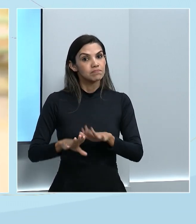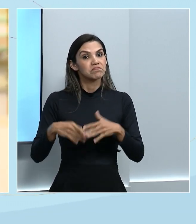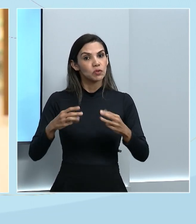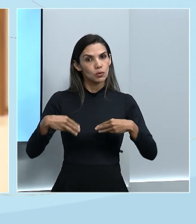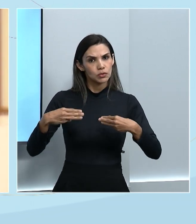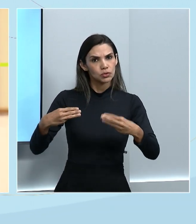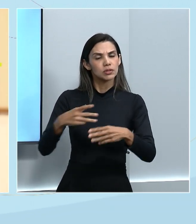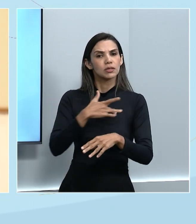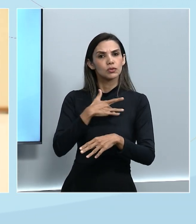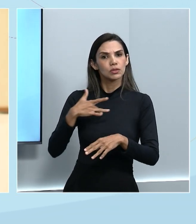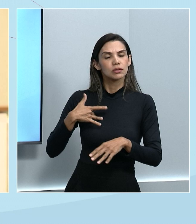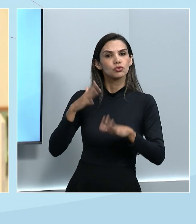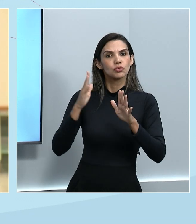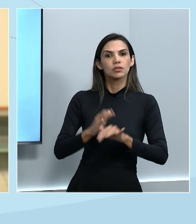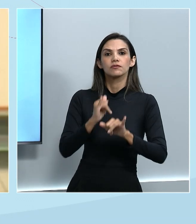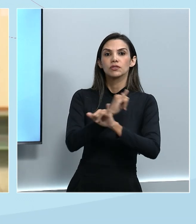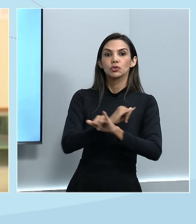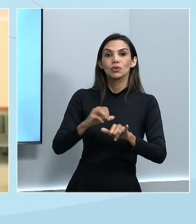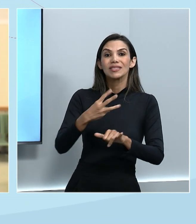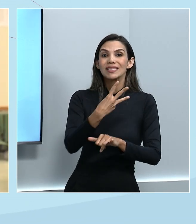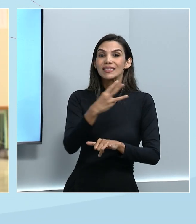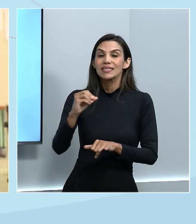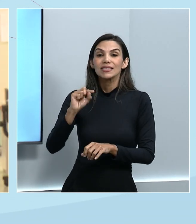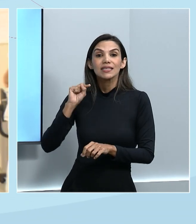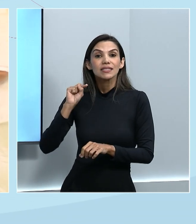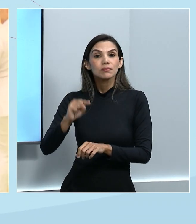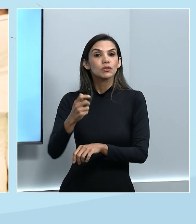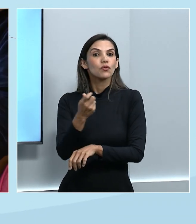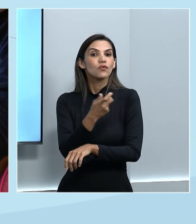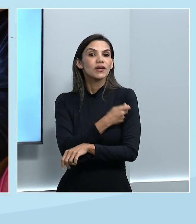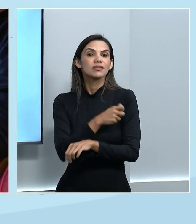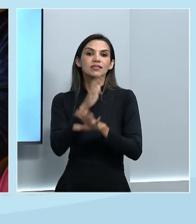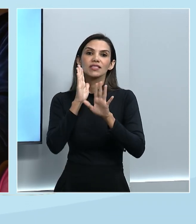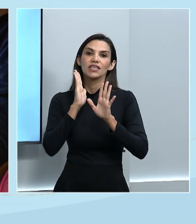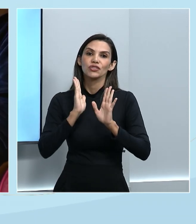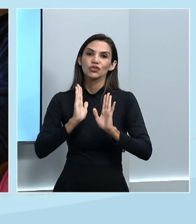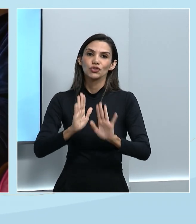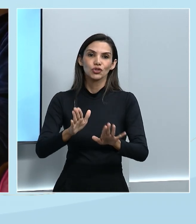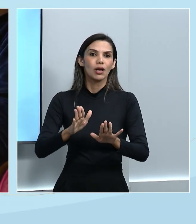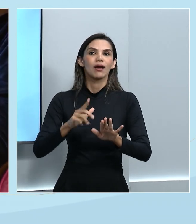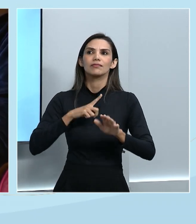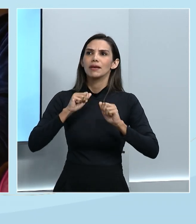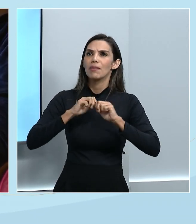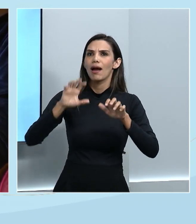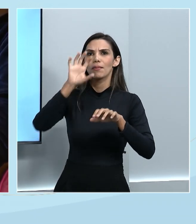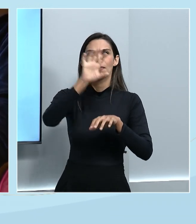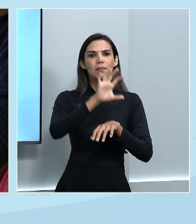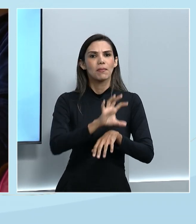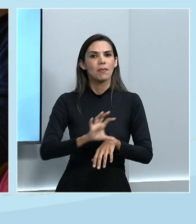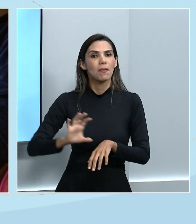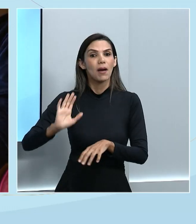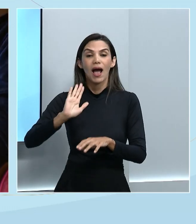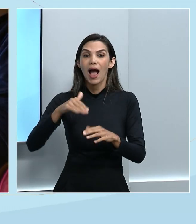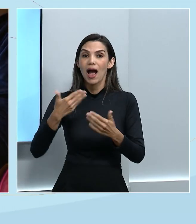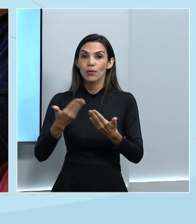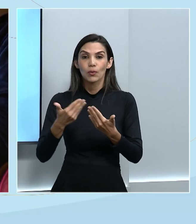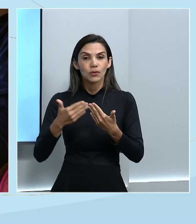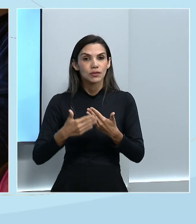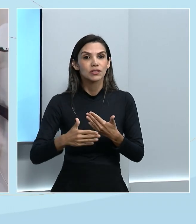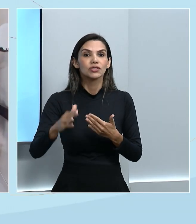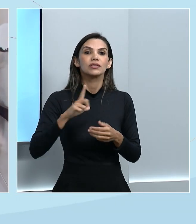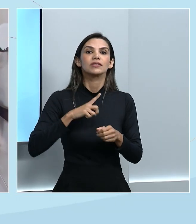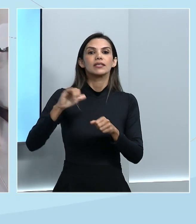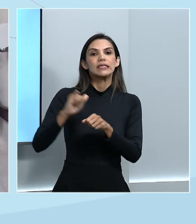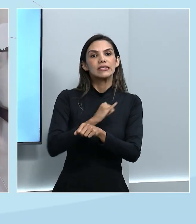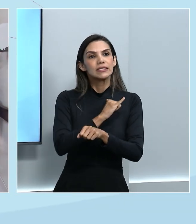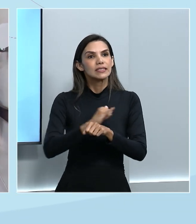da Saúde, cerca de 300.000 doses já foram distribuídas para todo o país. A partir de agora, a estratégia de